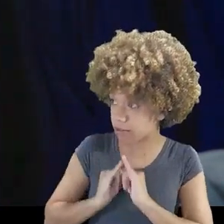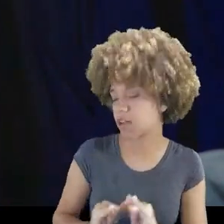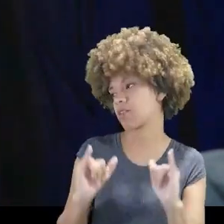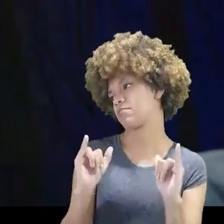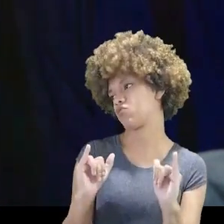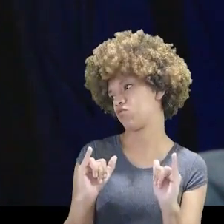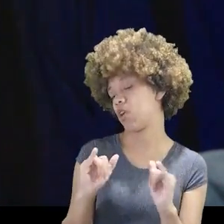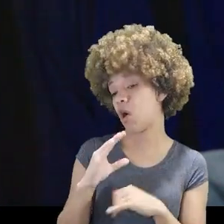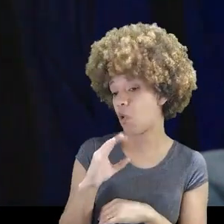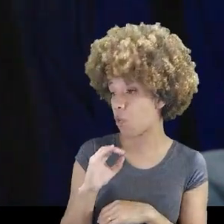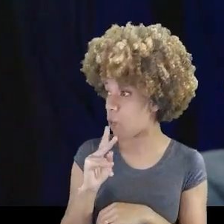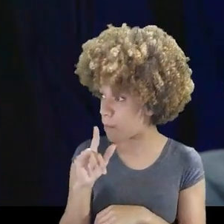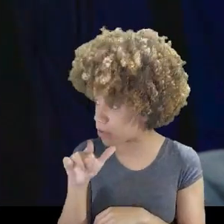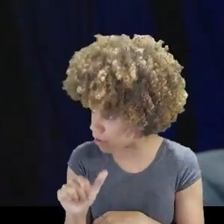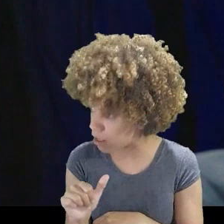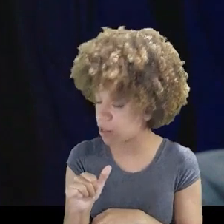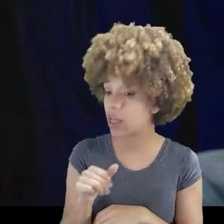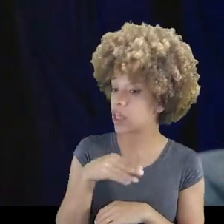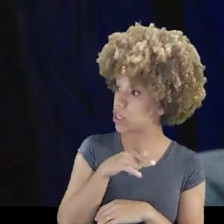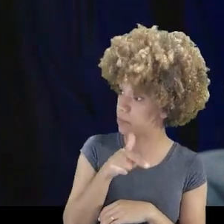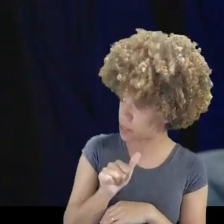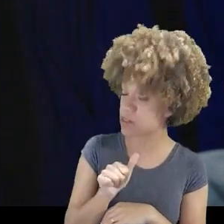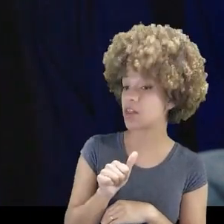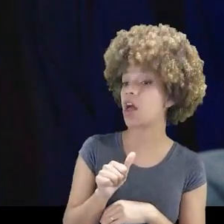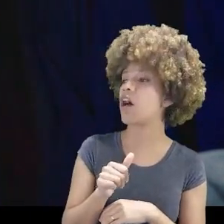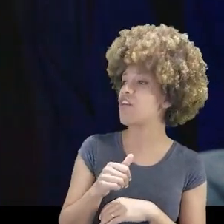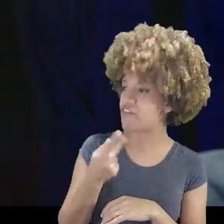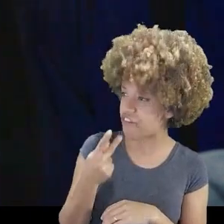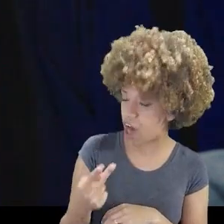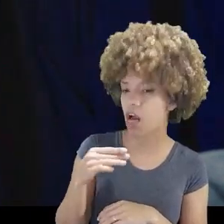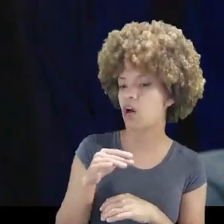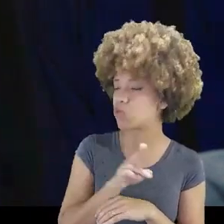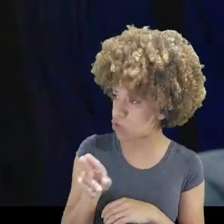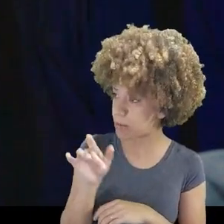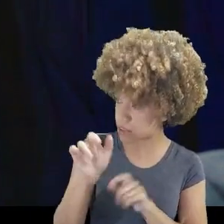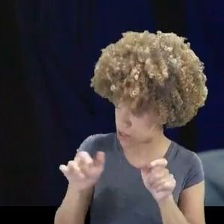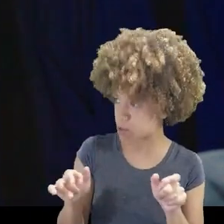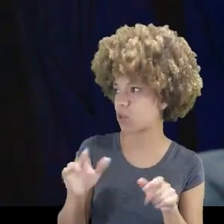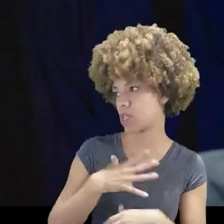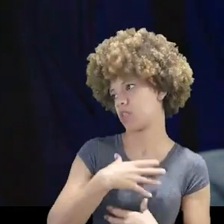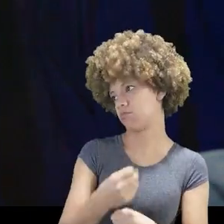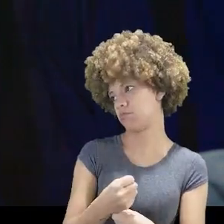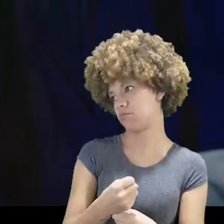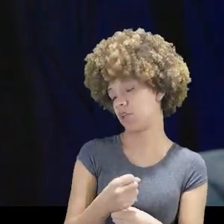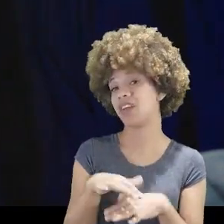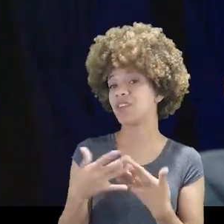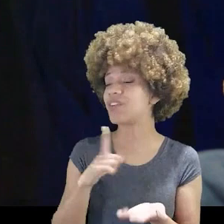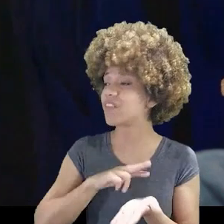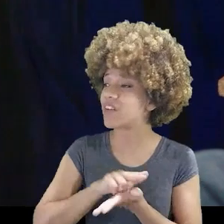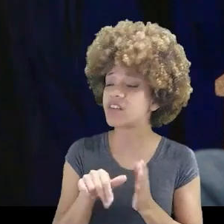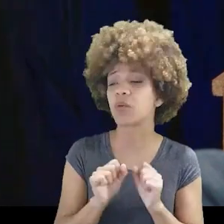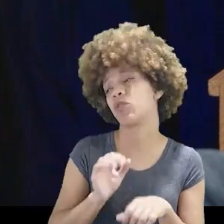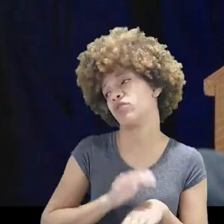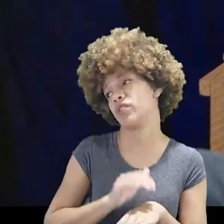isso é a Cúpula da igreja e na missa o padre fala o nome da pessoa na Cúpula da igreja então assim tem um monte